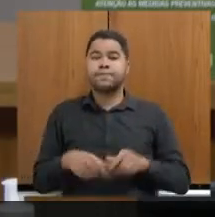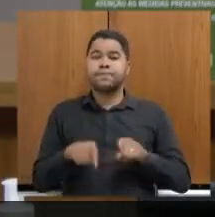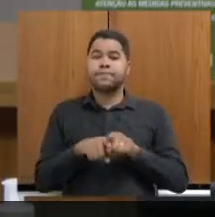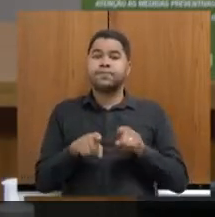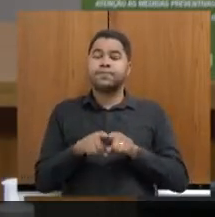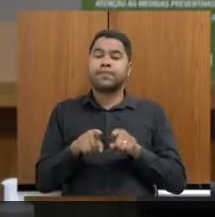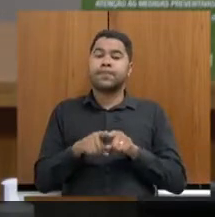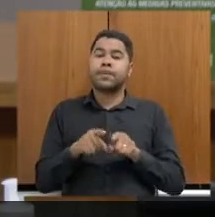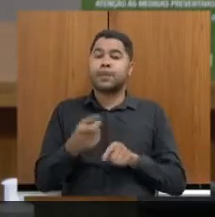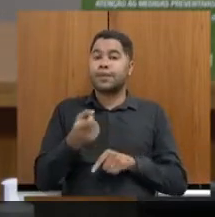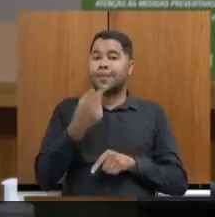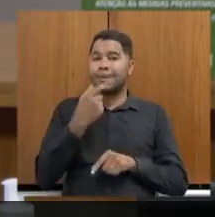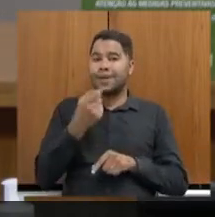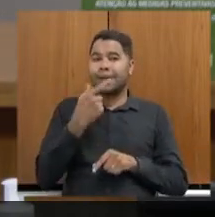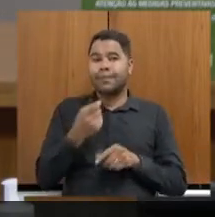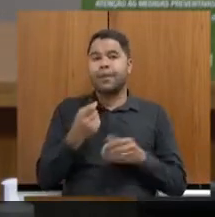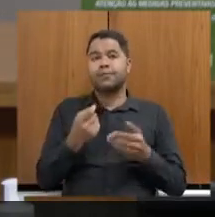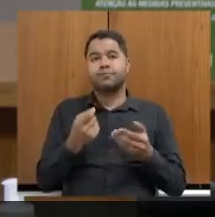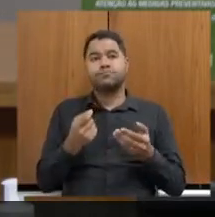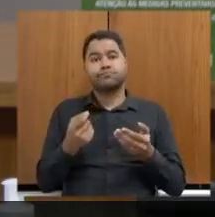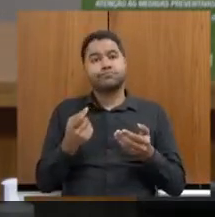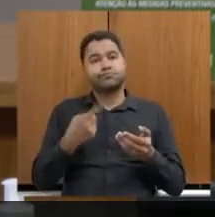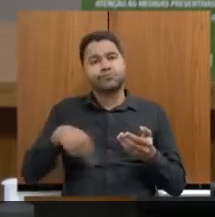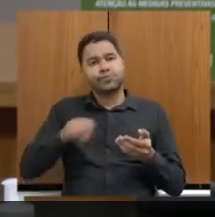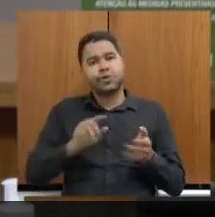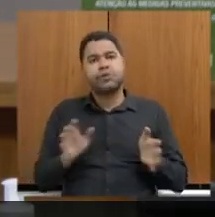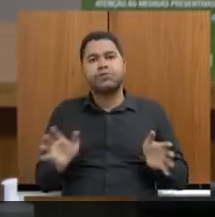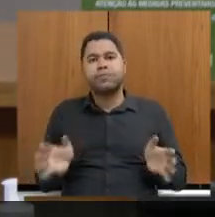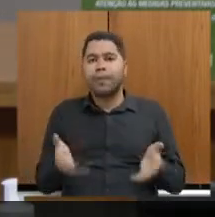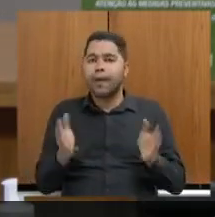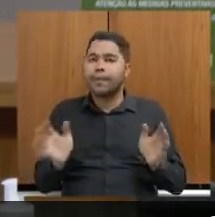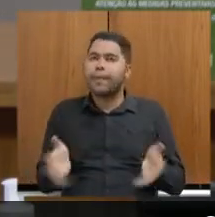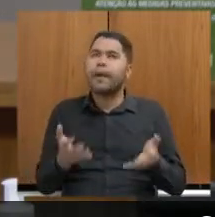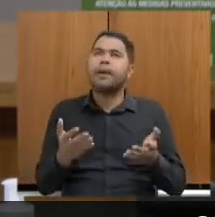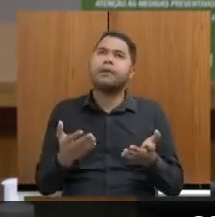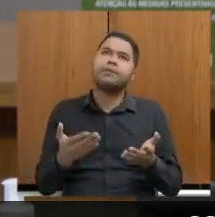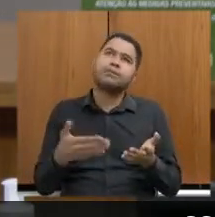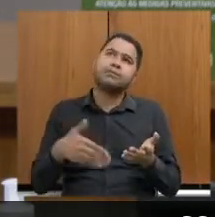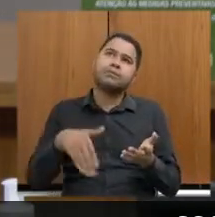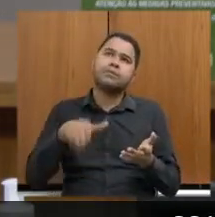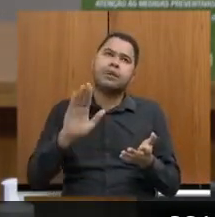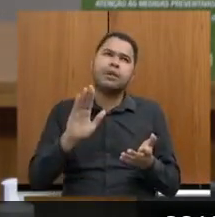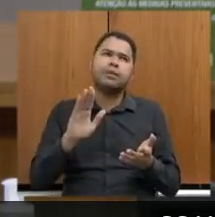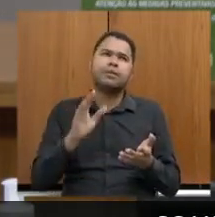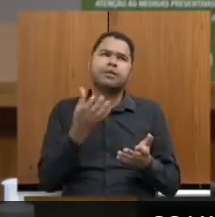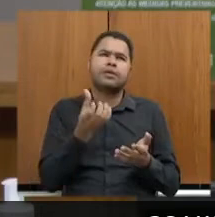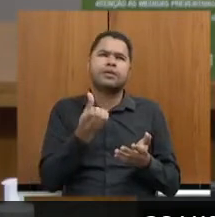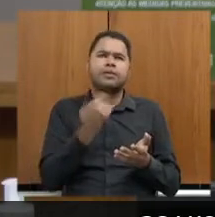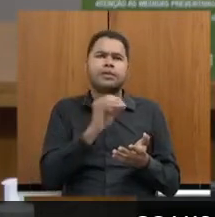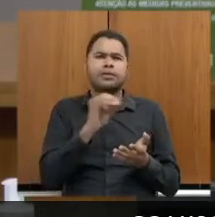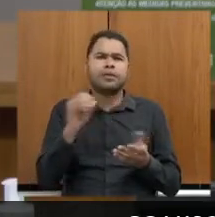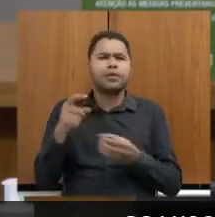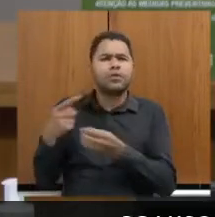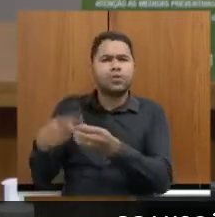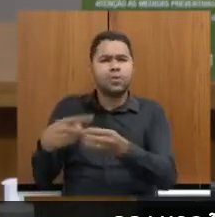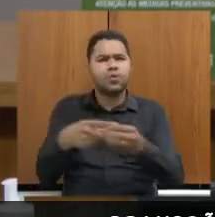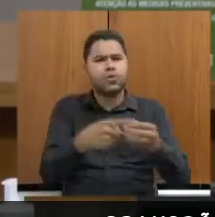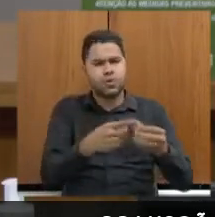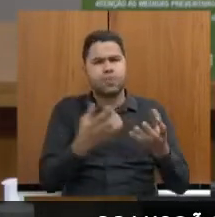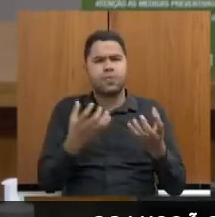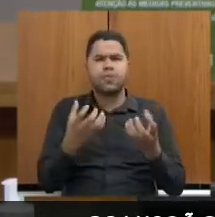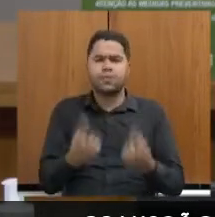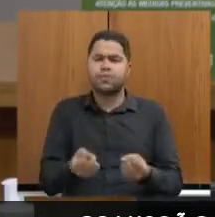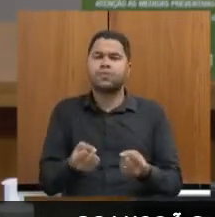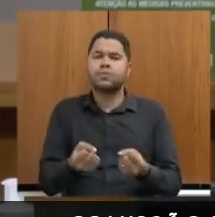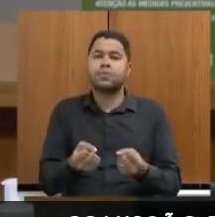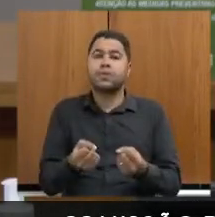centralização de medicamentos a gente faz o incentivo então foram mais de seu nome de 600 municípios que aderiram